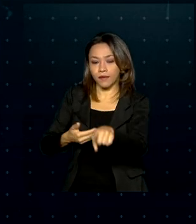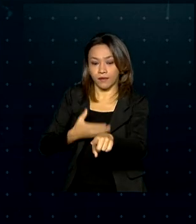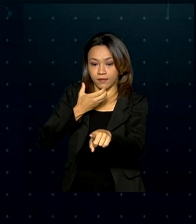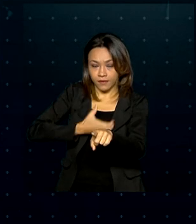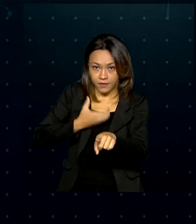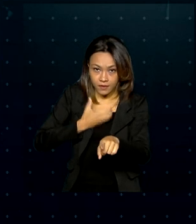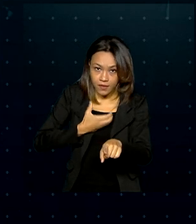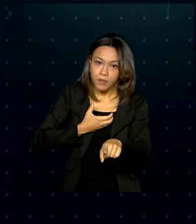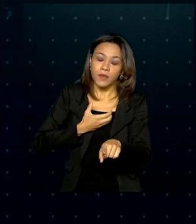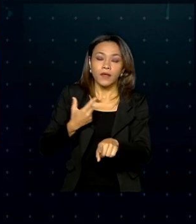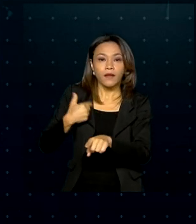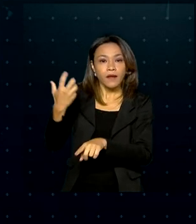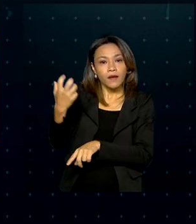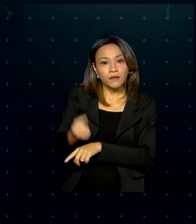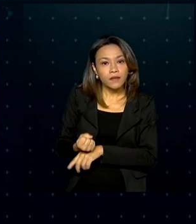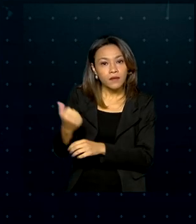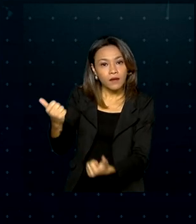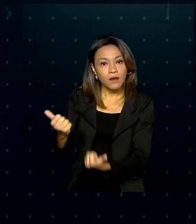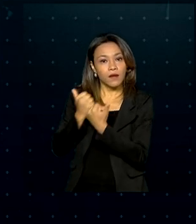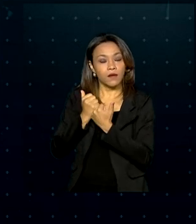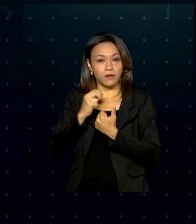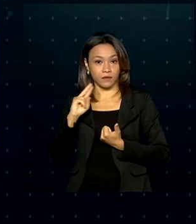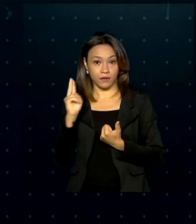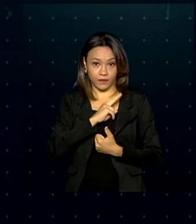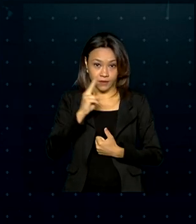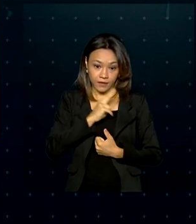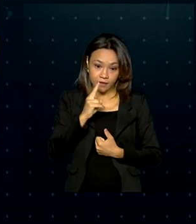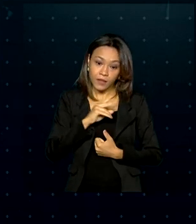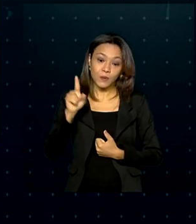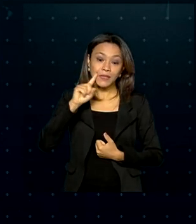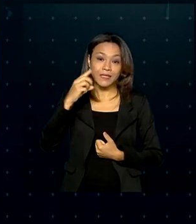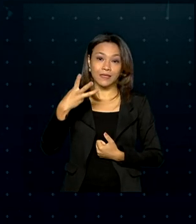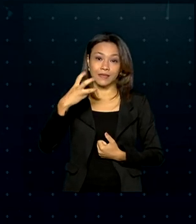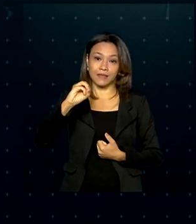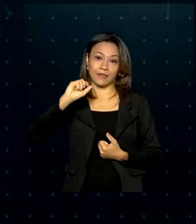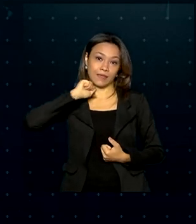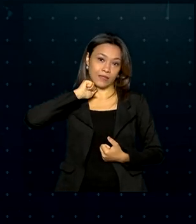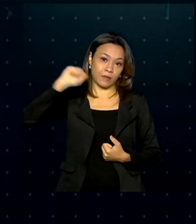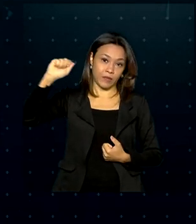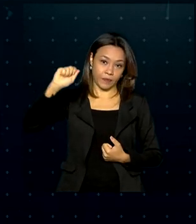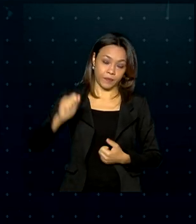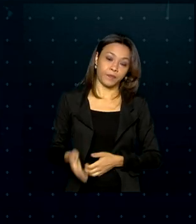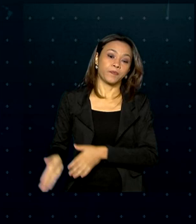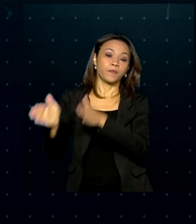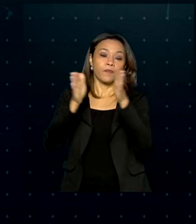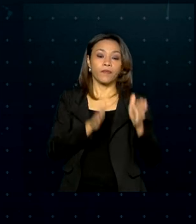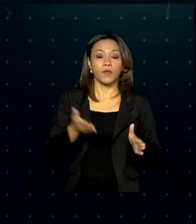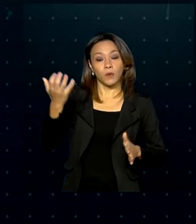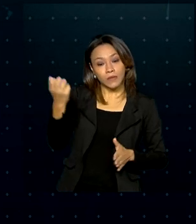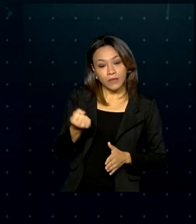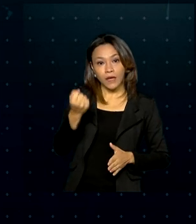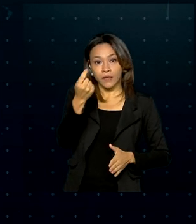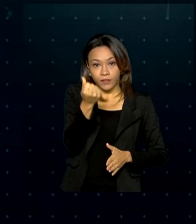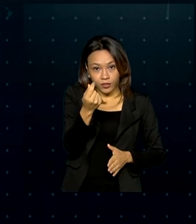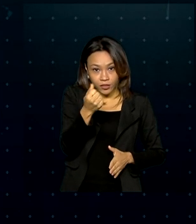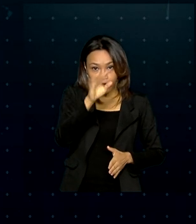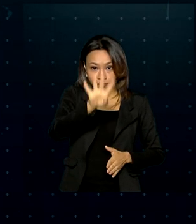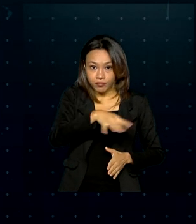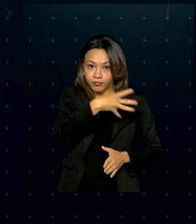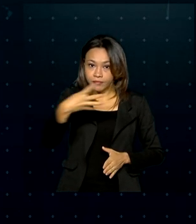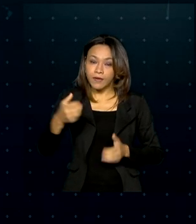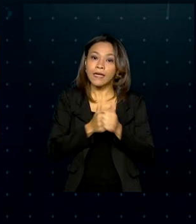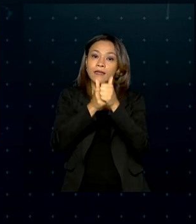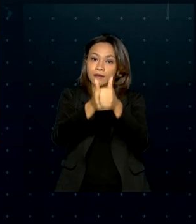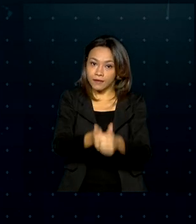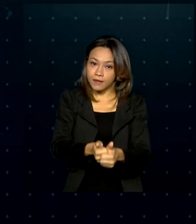dezembro, que recebem o auxílio emergencial em 30 de abril. O saque em dinheiro também será de acordo com o mês